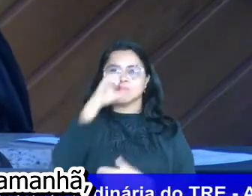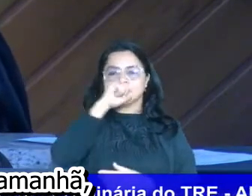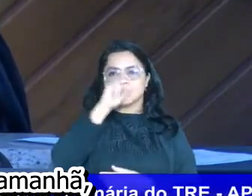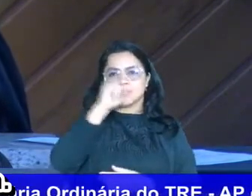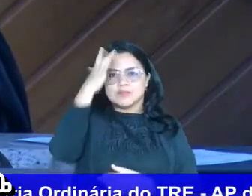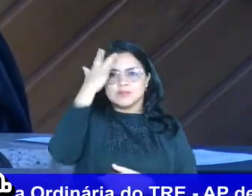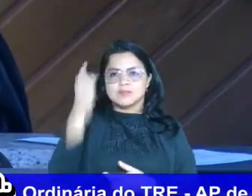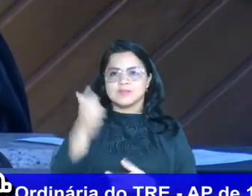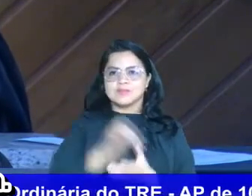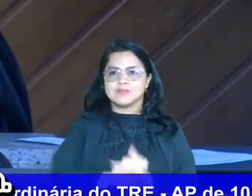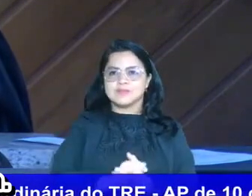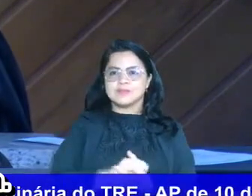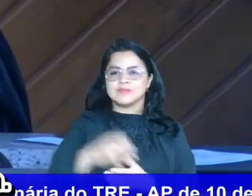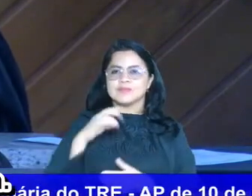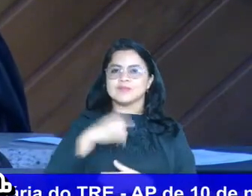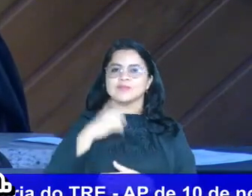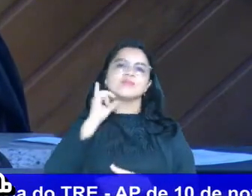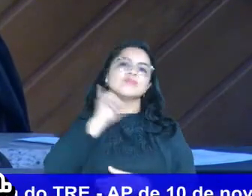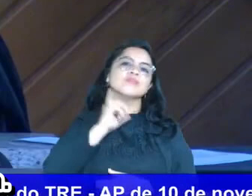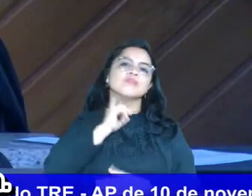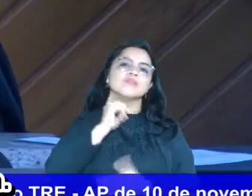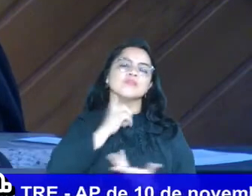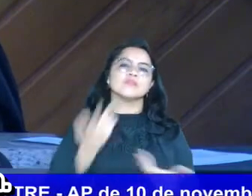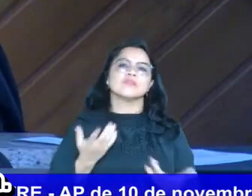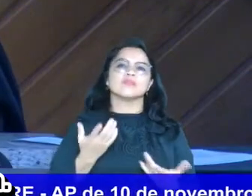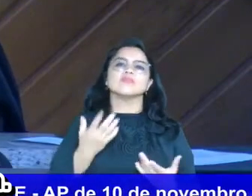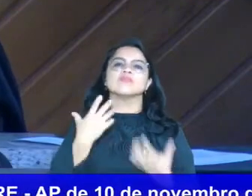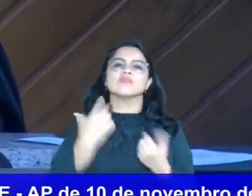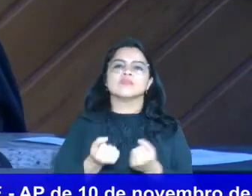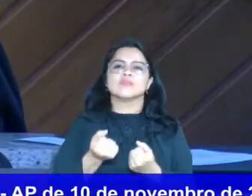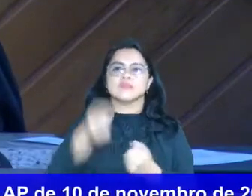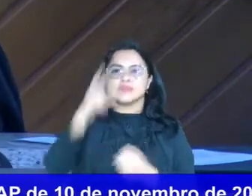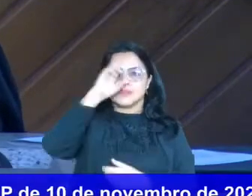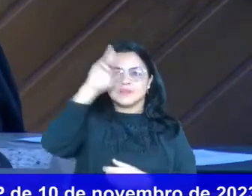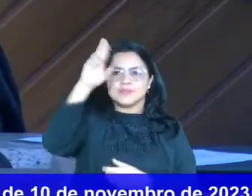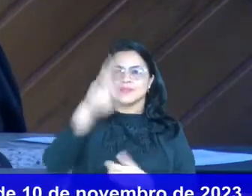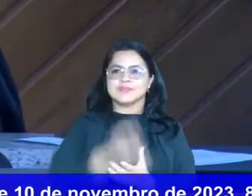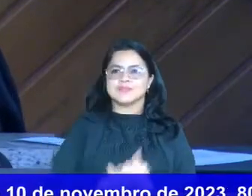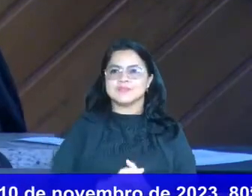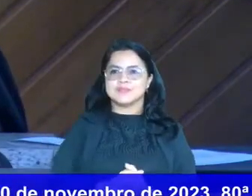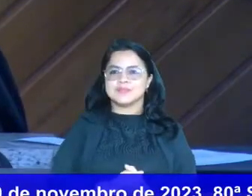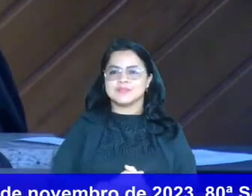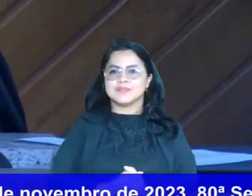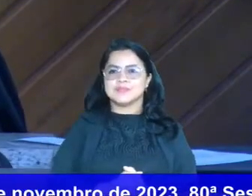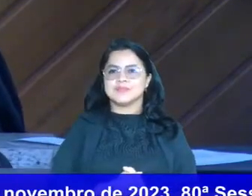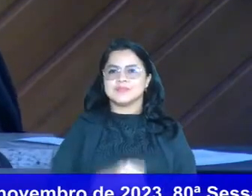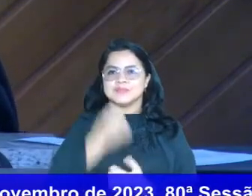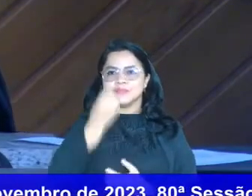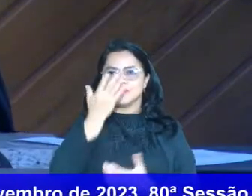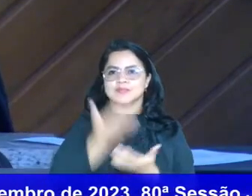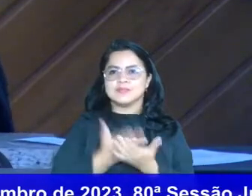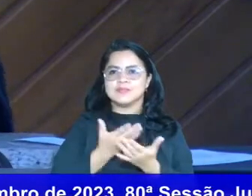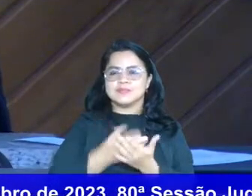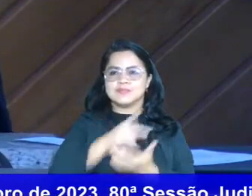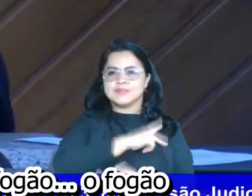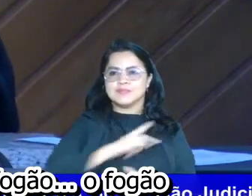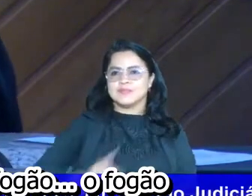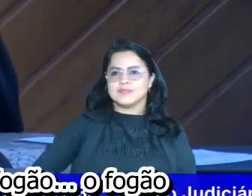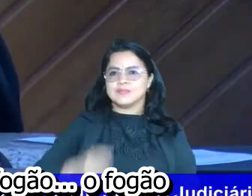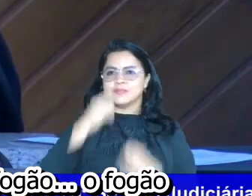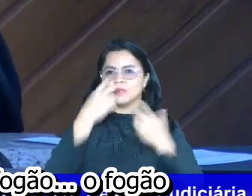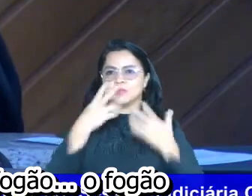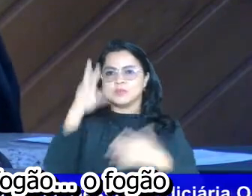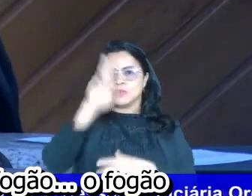sábado amanhã, que o Flamengo assuma finalmente a liderança. Um abraço, boa final de semana a todos. Presidente, boa aula